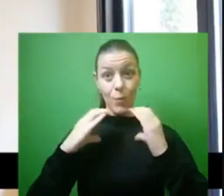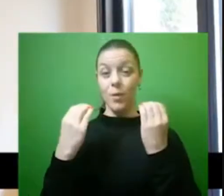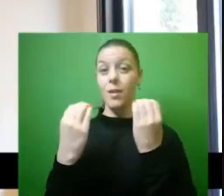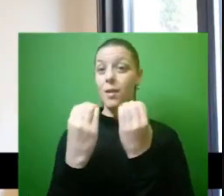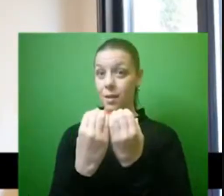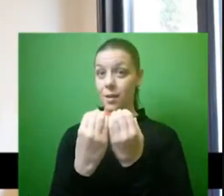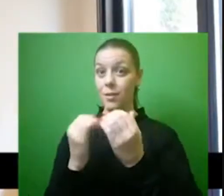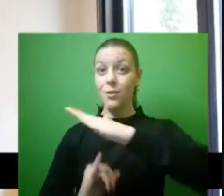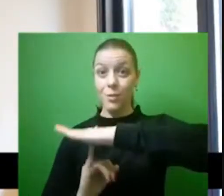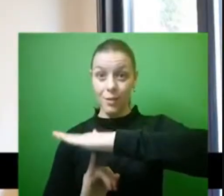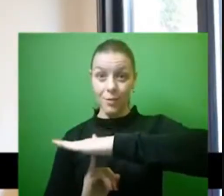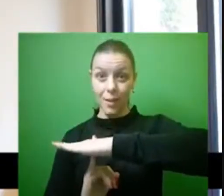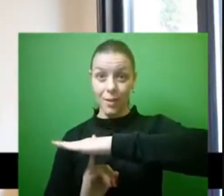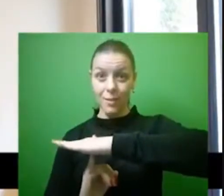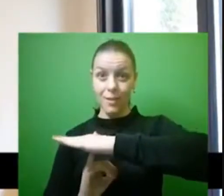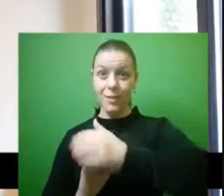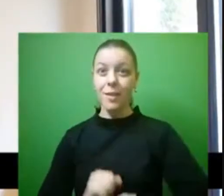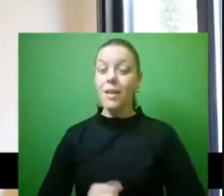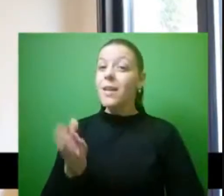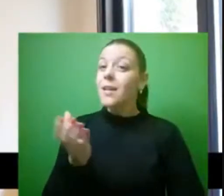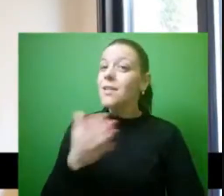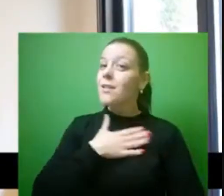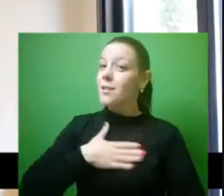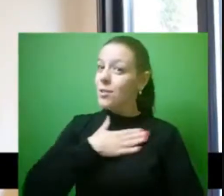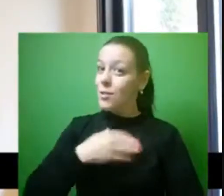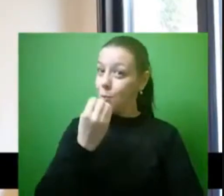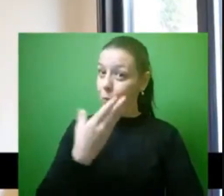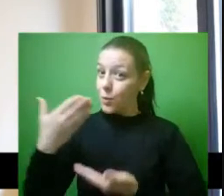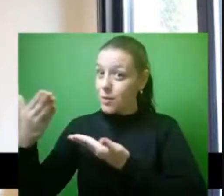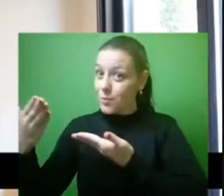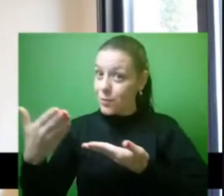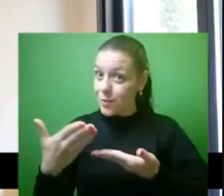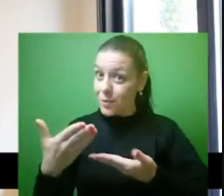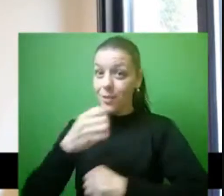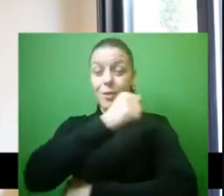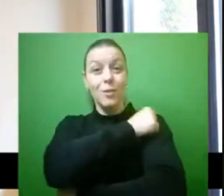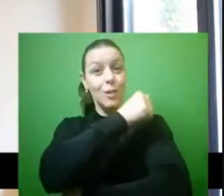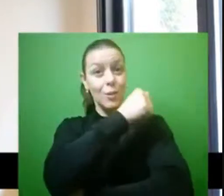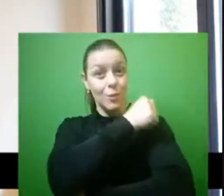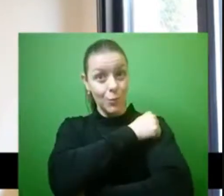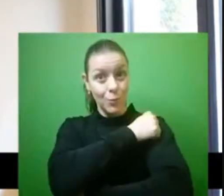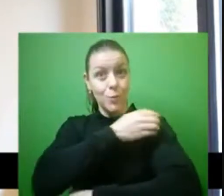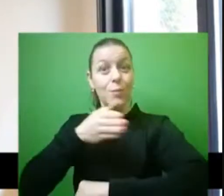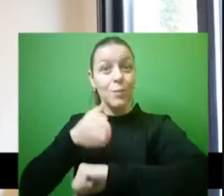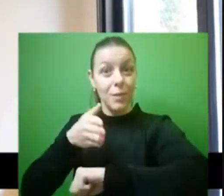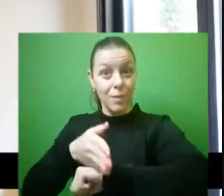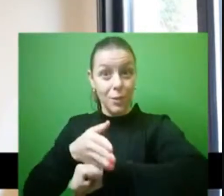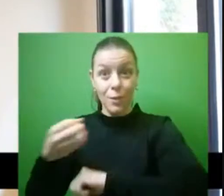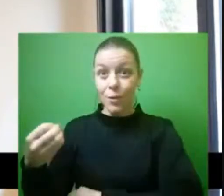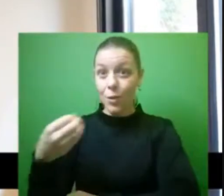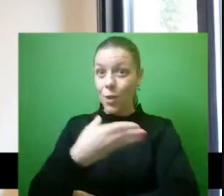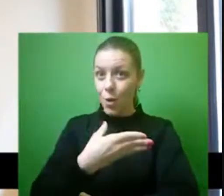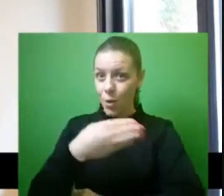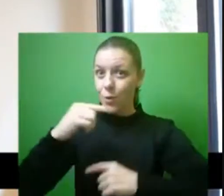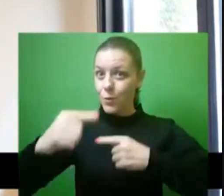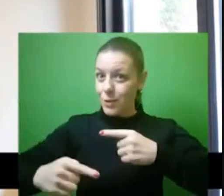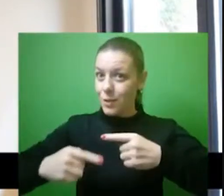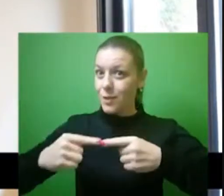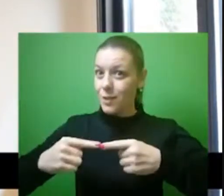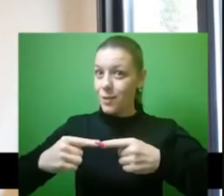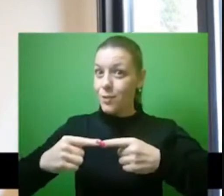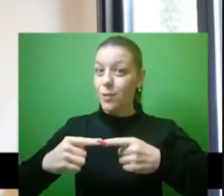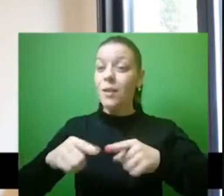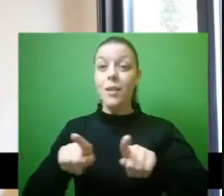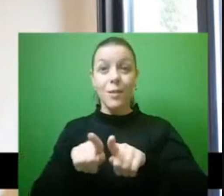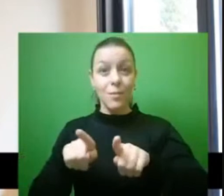Olá, comunidade do IFRS. Quero desejar boas-vindas aos estudantes ingressantes deste novo